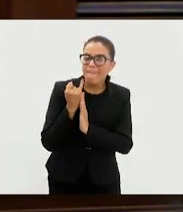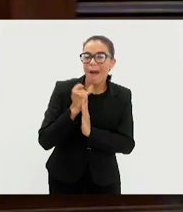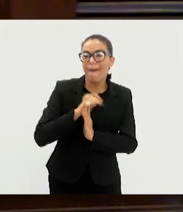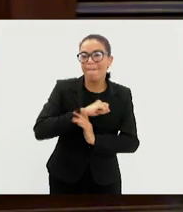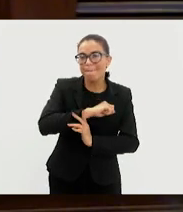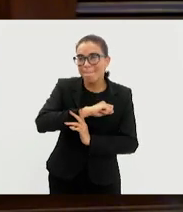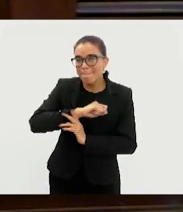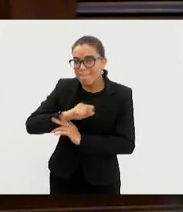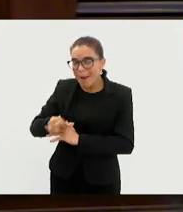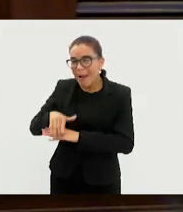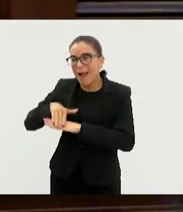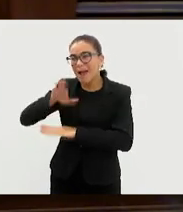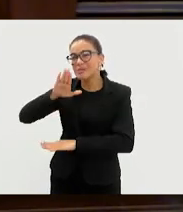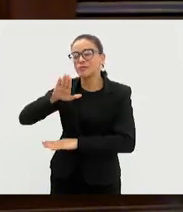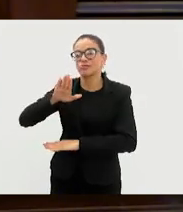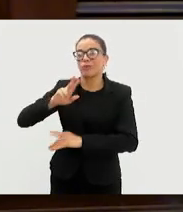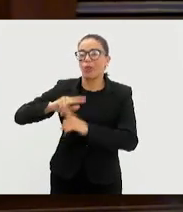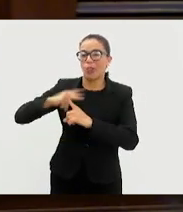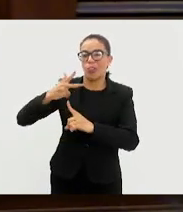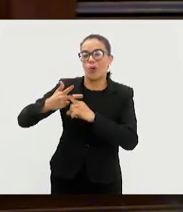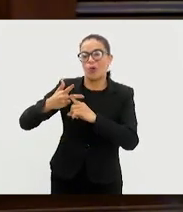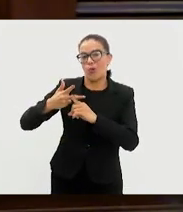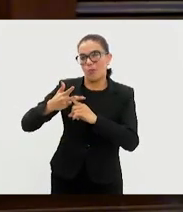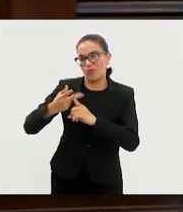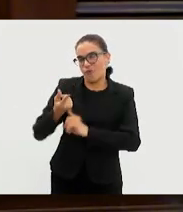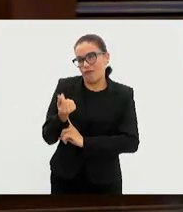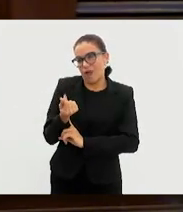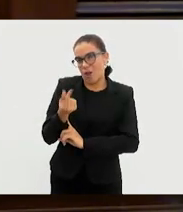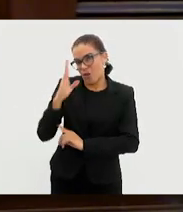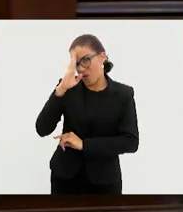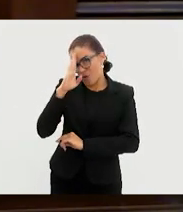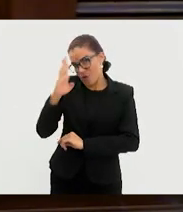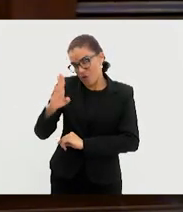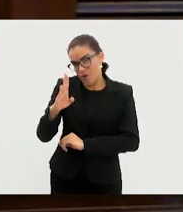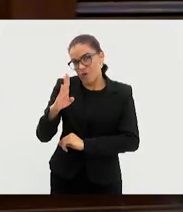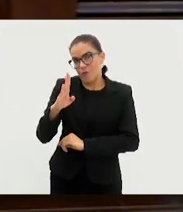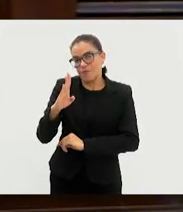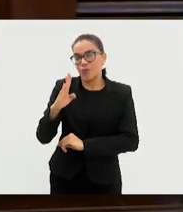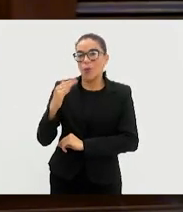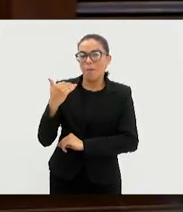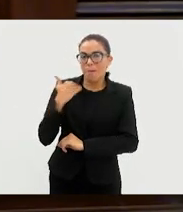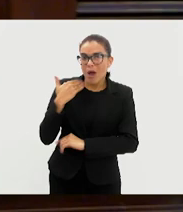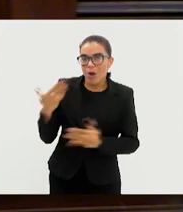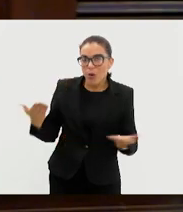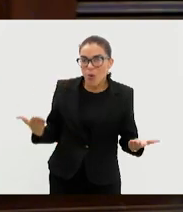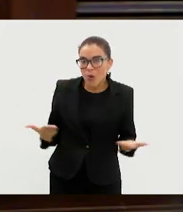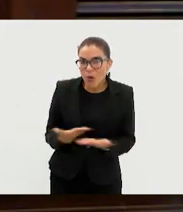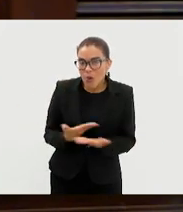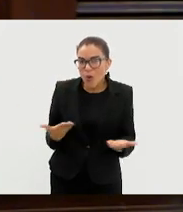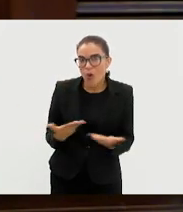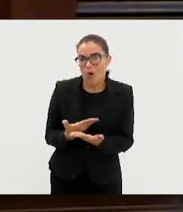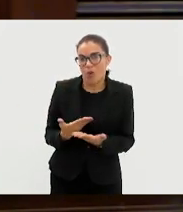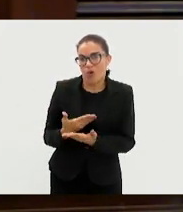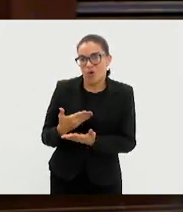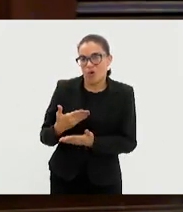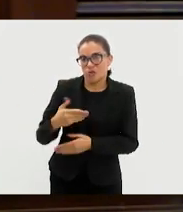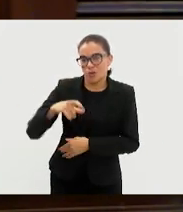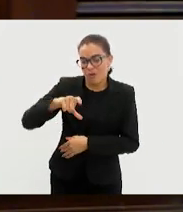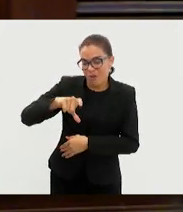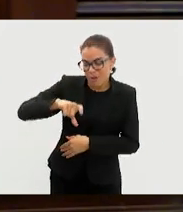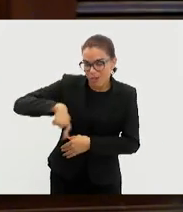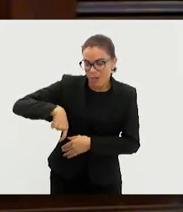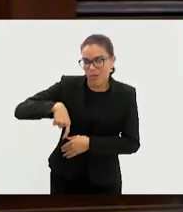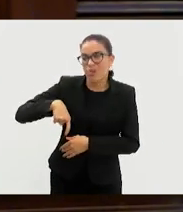dobro do principal. Nem no banco hoje, no cartão de crédito, isso